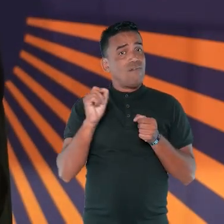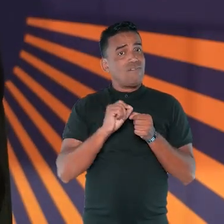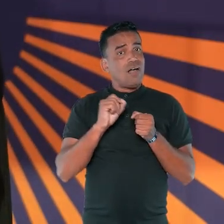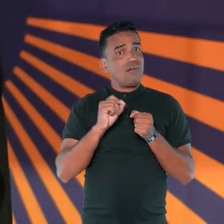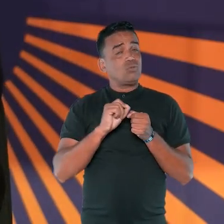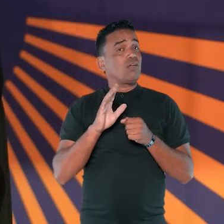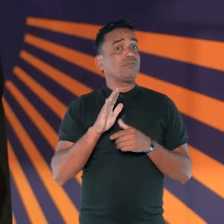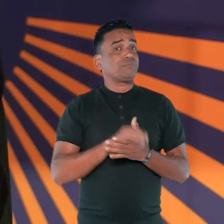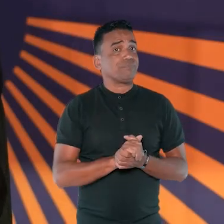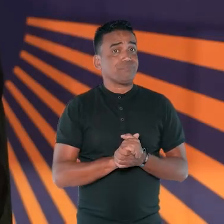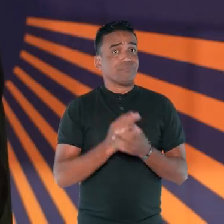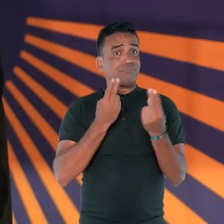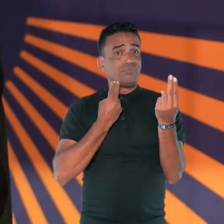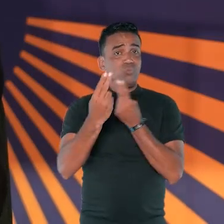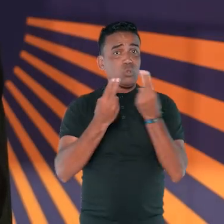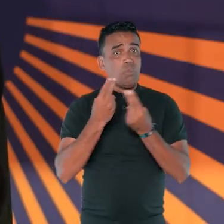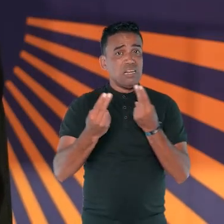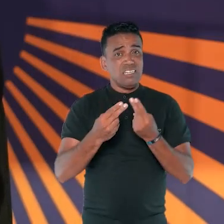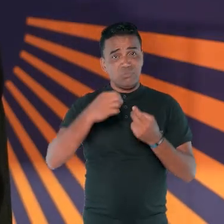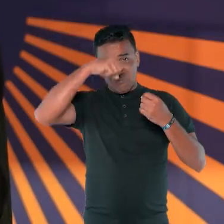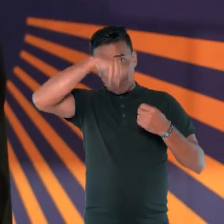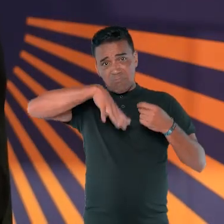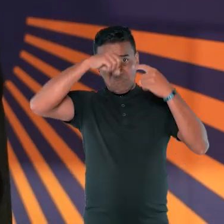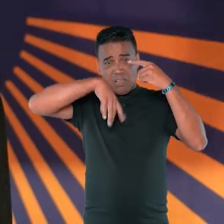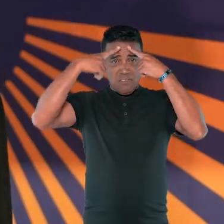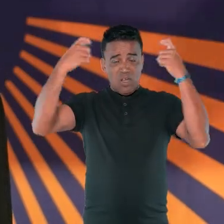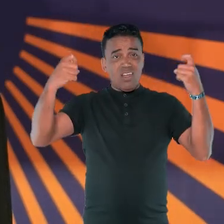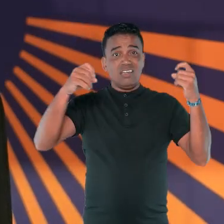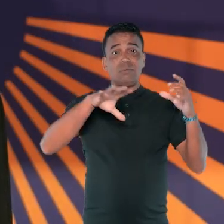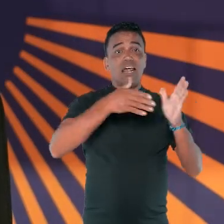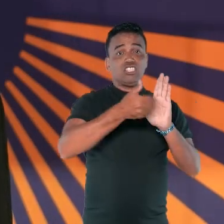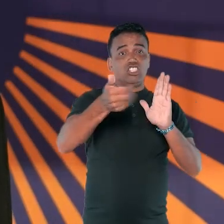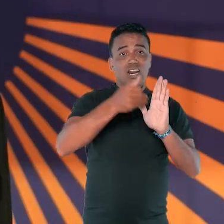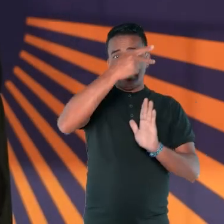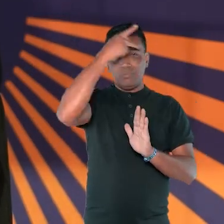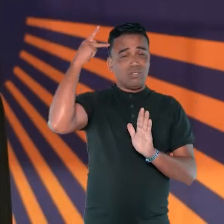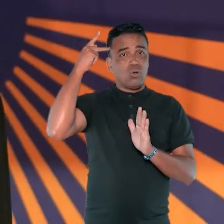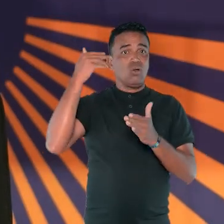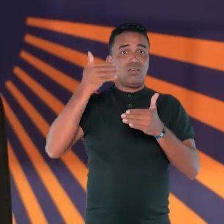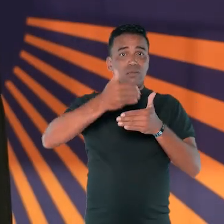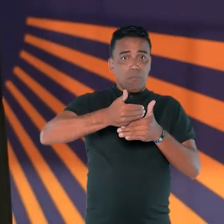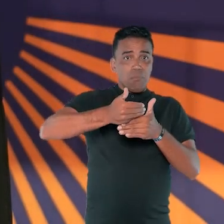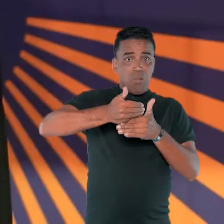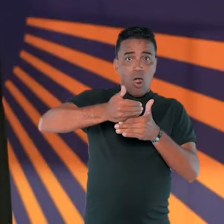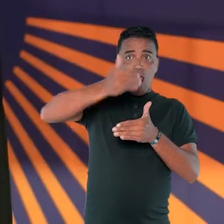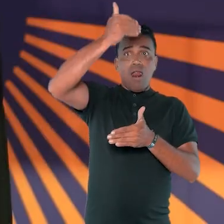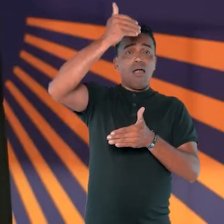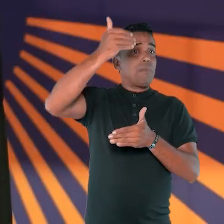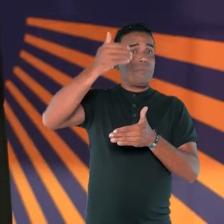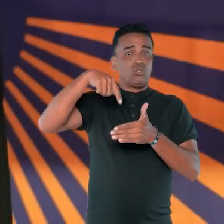chamado urbanismo agressivo, né, para tirar as pessoas e colocam uns blocos de cimento para não ter espaço para a